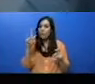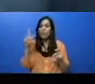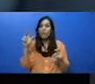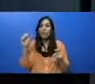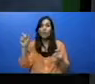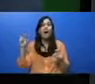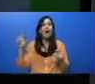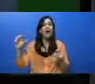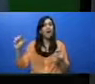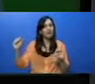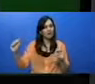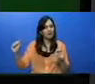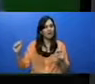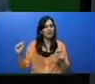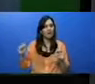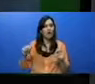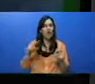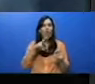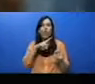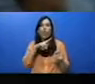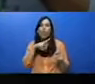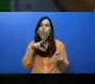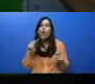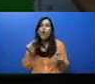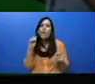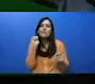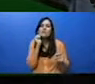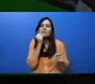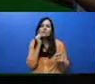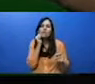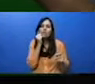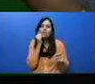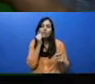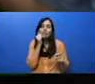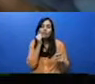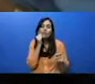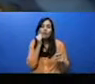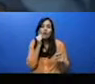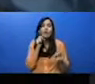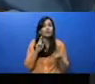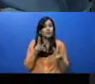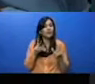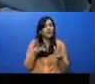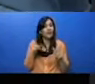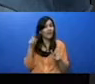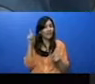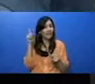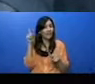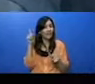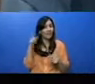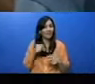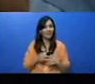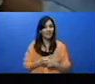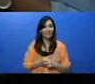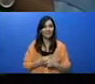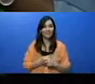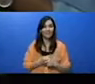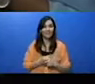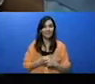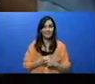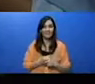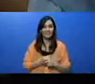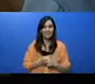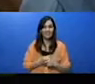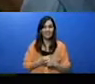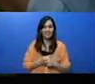E já o nome científico, é um nome um pouquinho mais complicadinho de falar, tá? Schrisocium, tá?